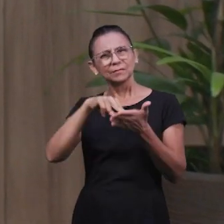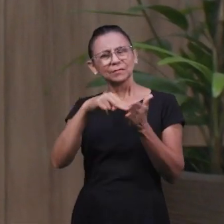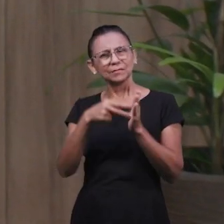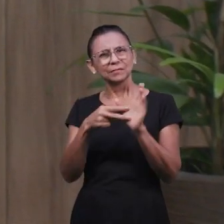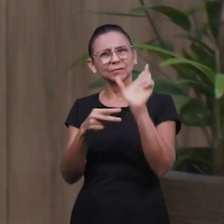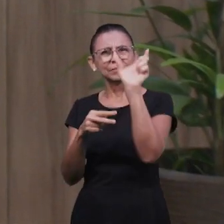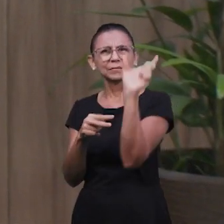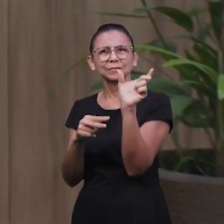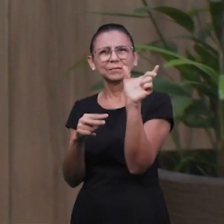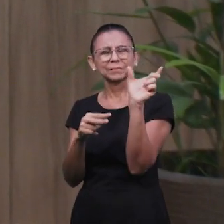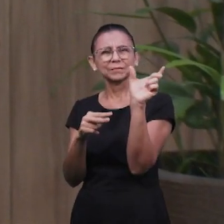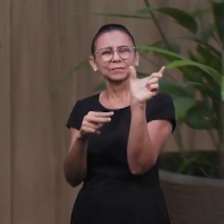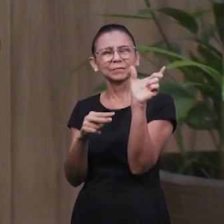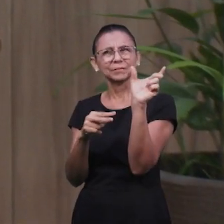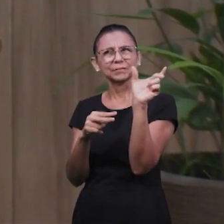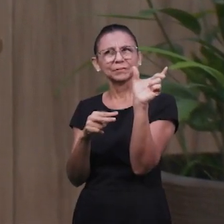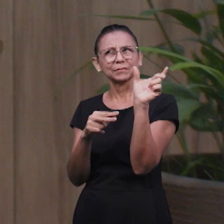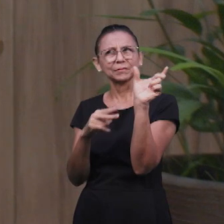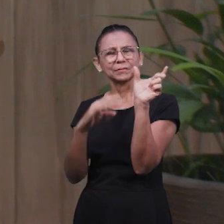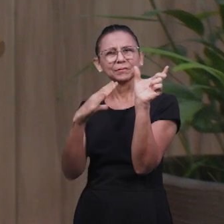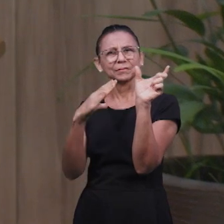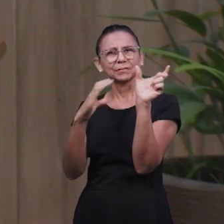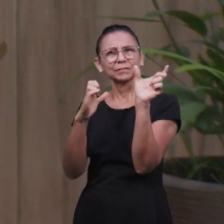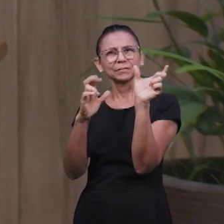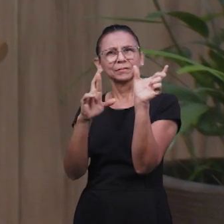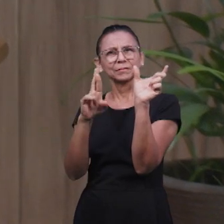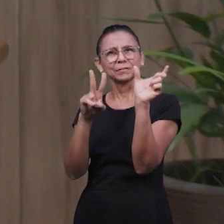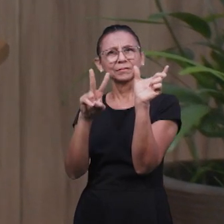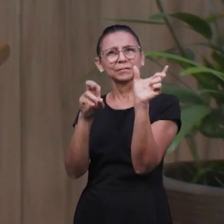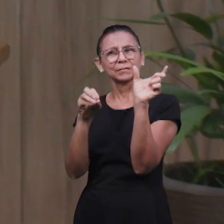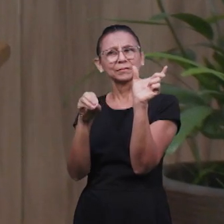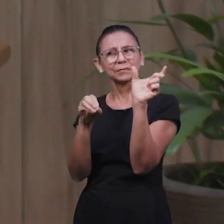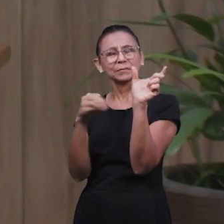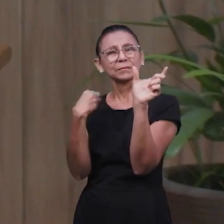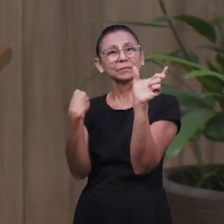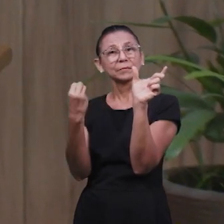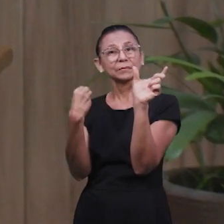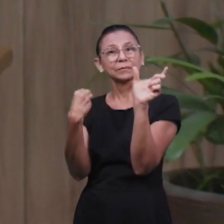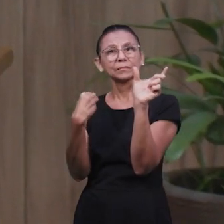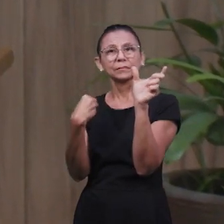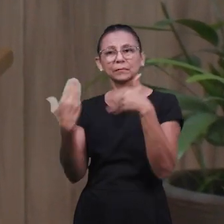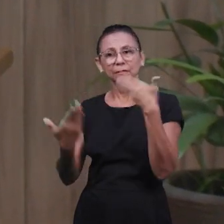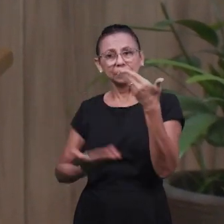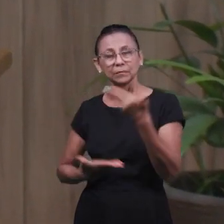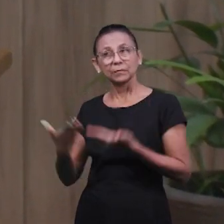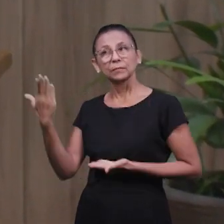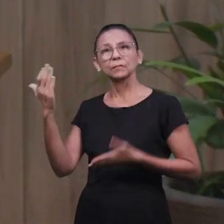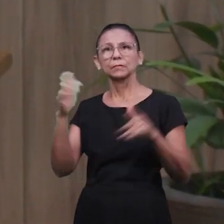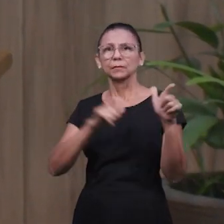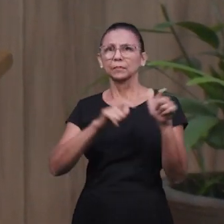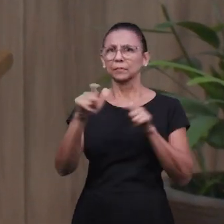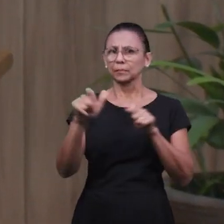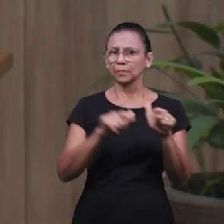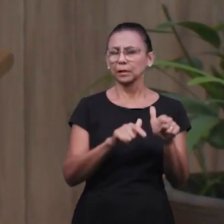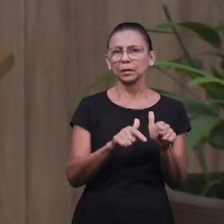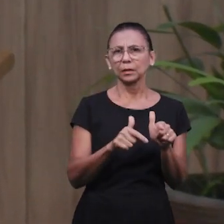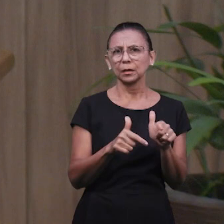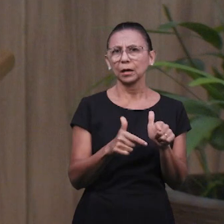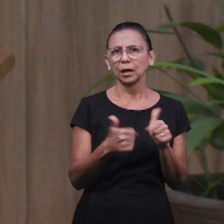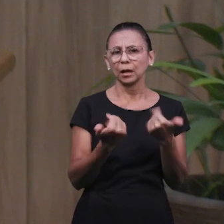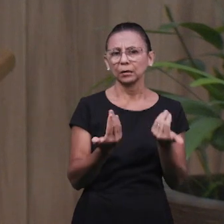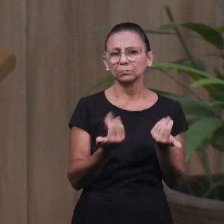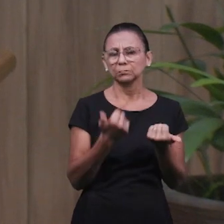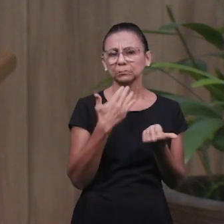o significado da palavra servo? Servo existe para servir, para trabalhar para